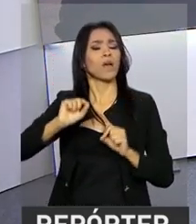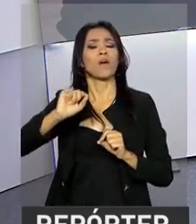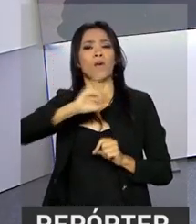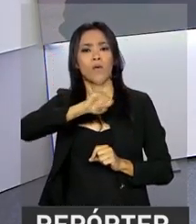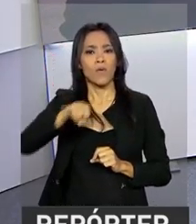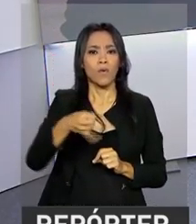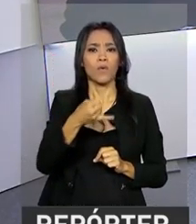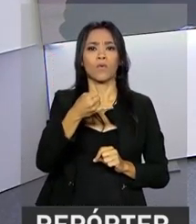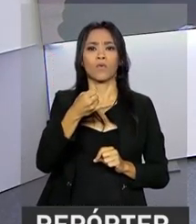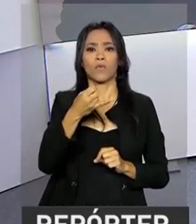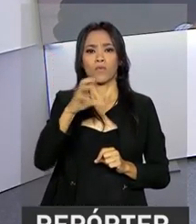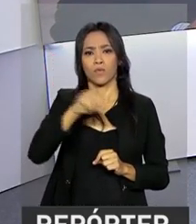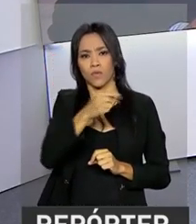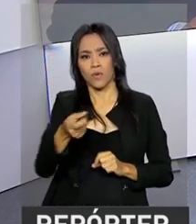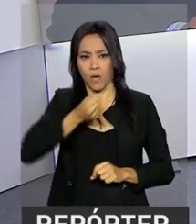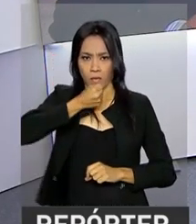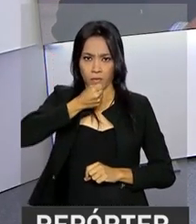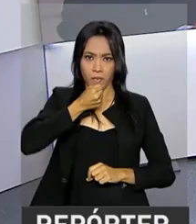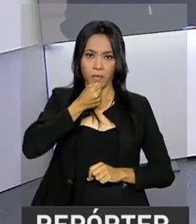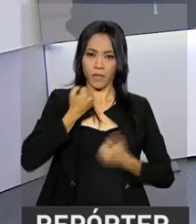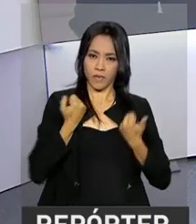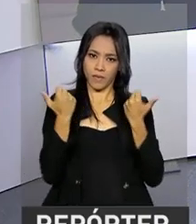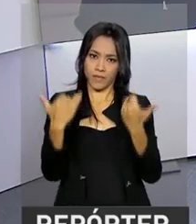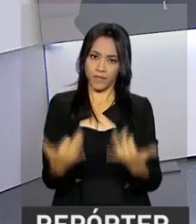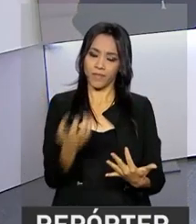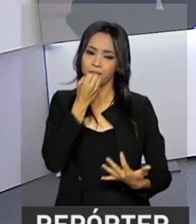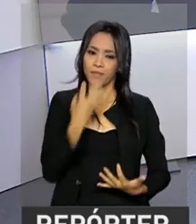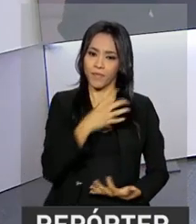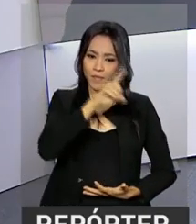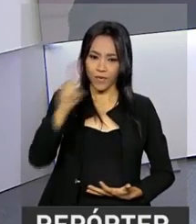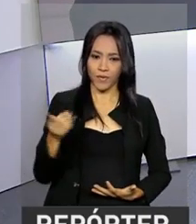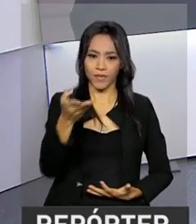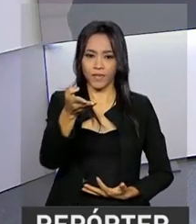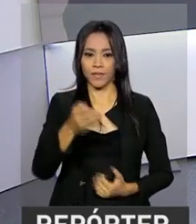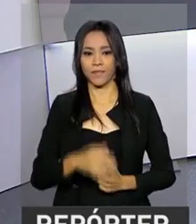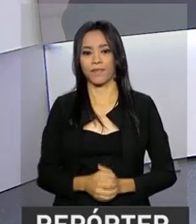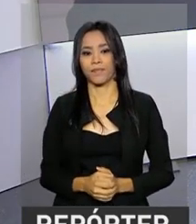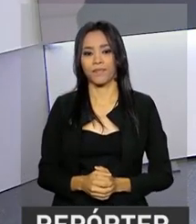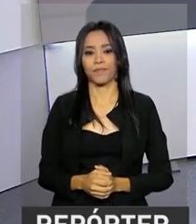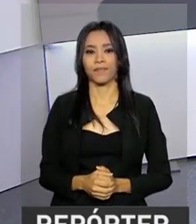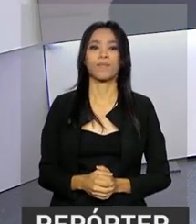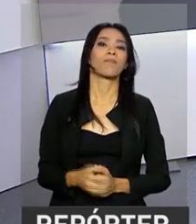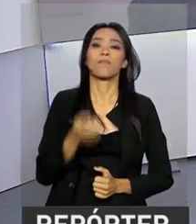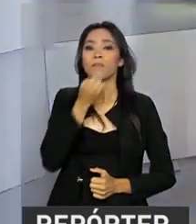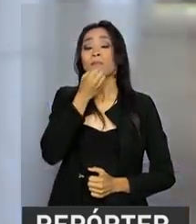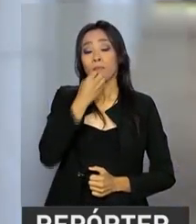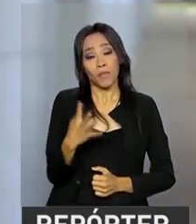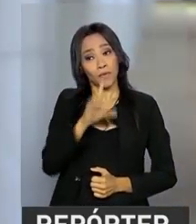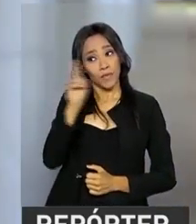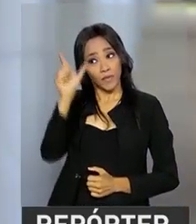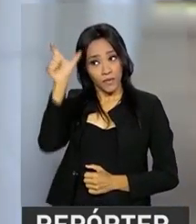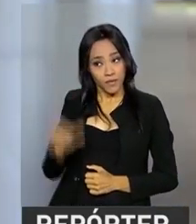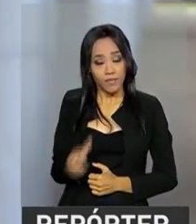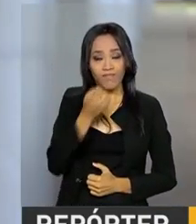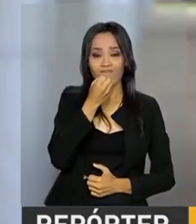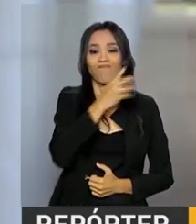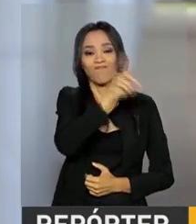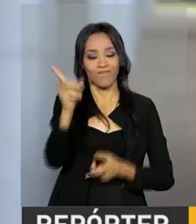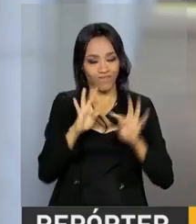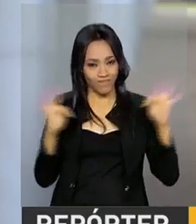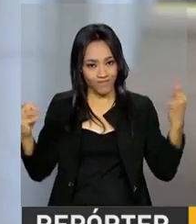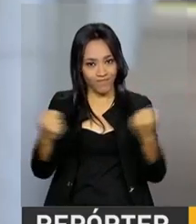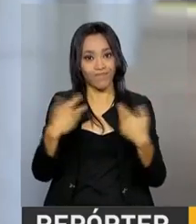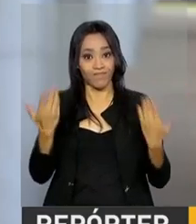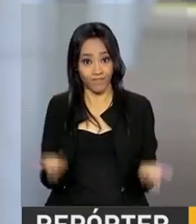Neto que conversa com a gente ao vivo JP bom dia bom dia Leandro bom dia para você também Bom dia a todos Olha o